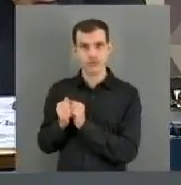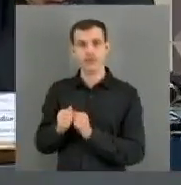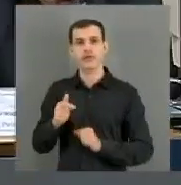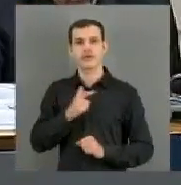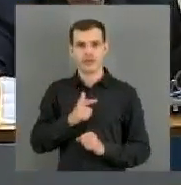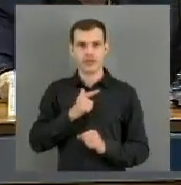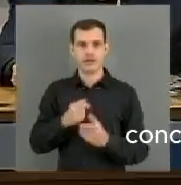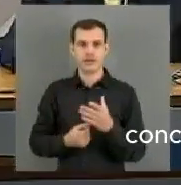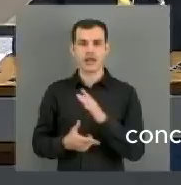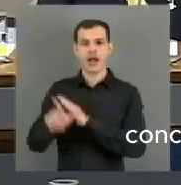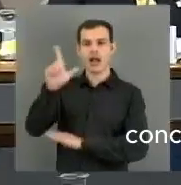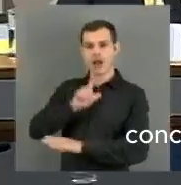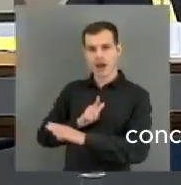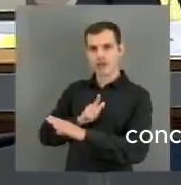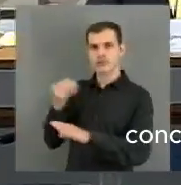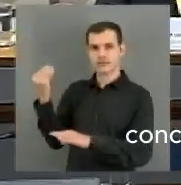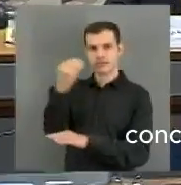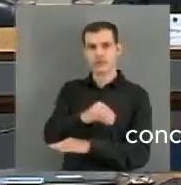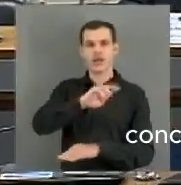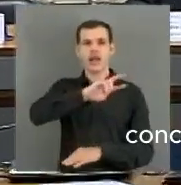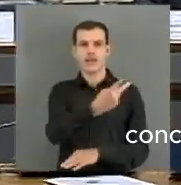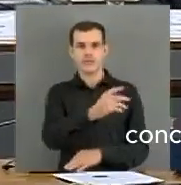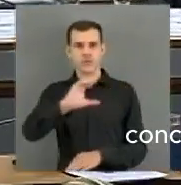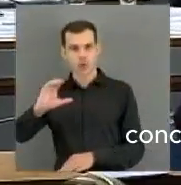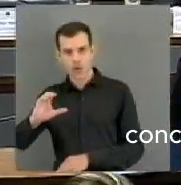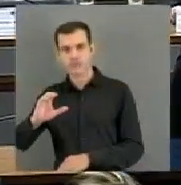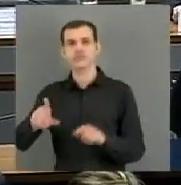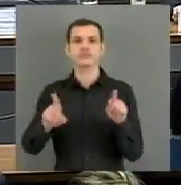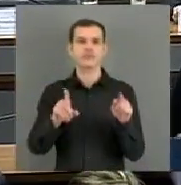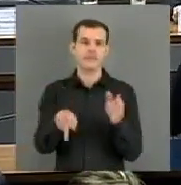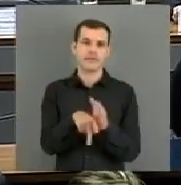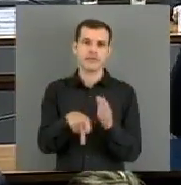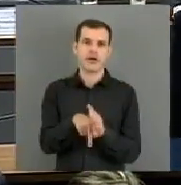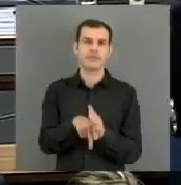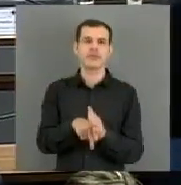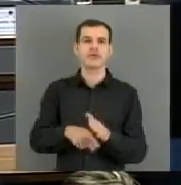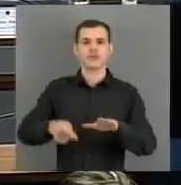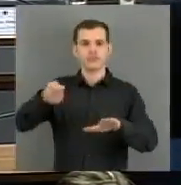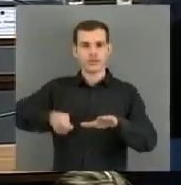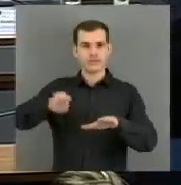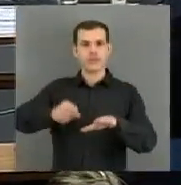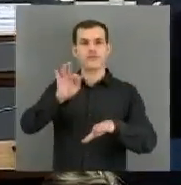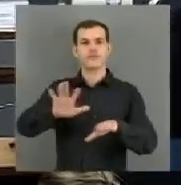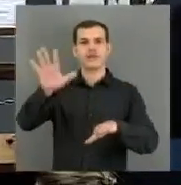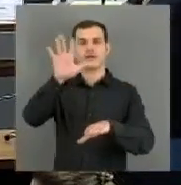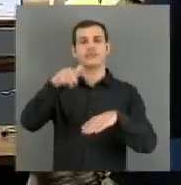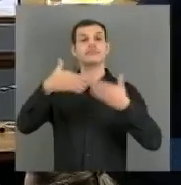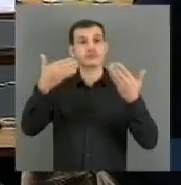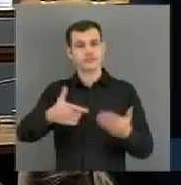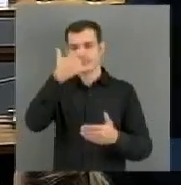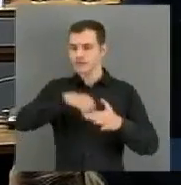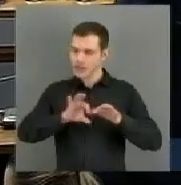corpus preventivo concedido pelo egrégio Supremo Tribunal Federal. Permaneço, no entanto, à total